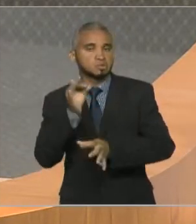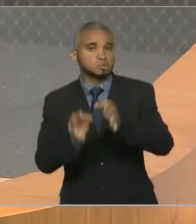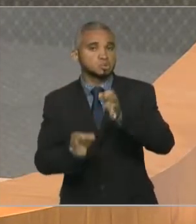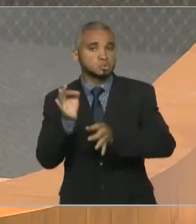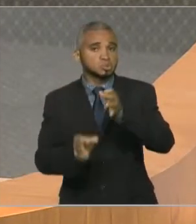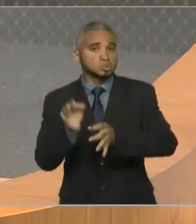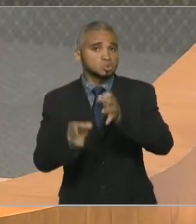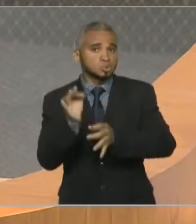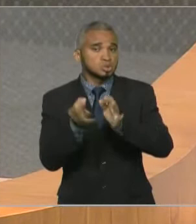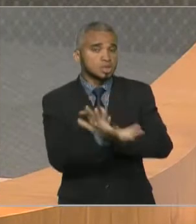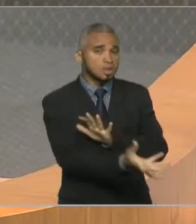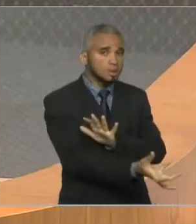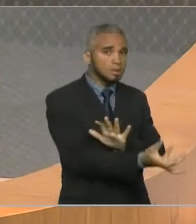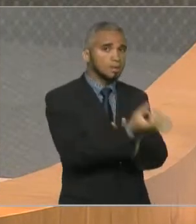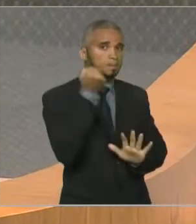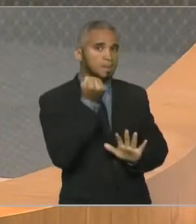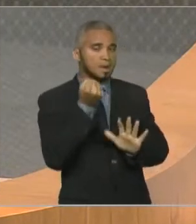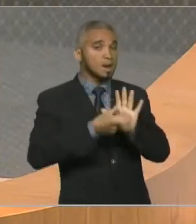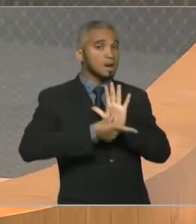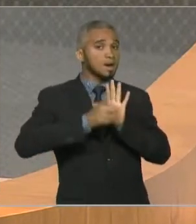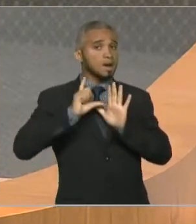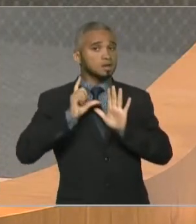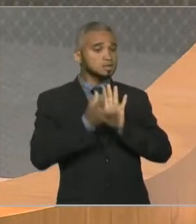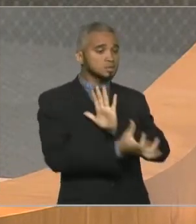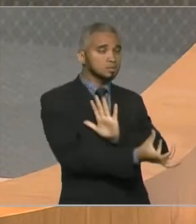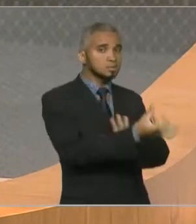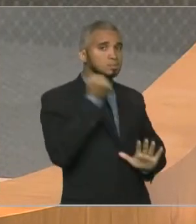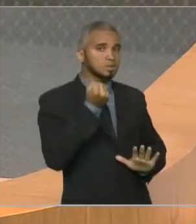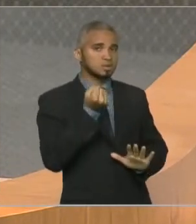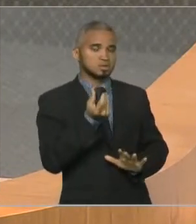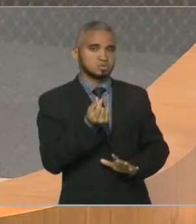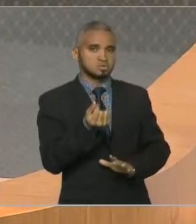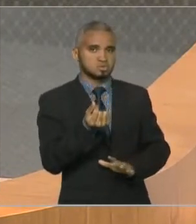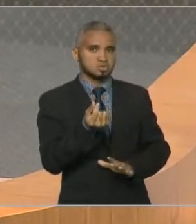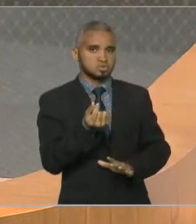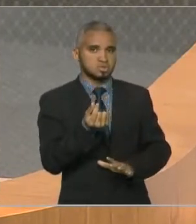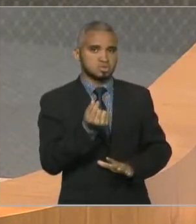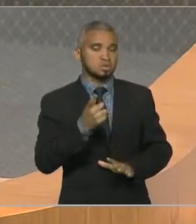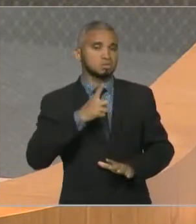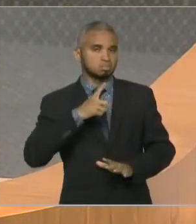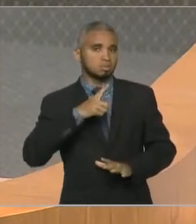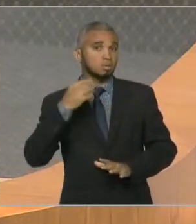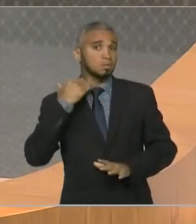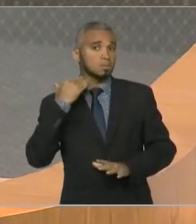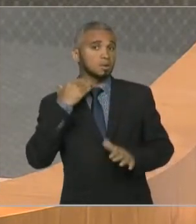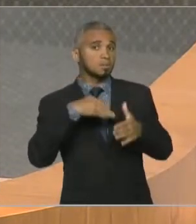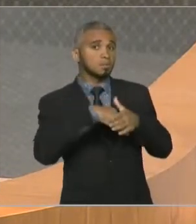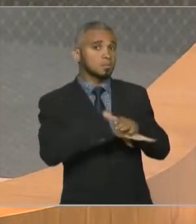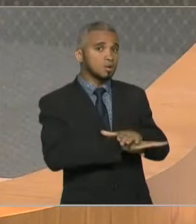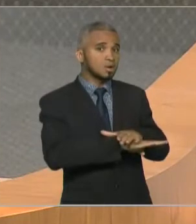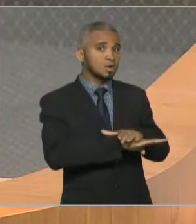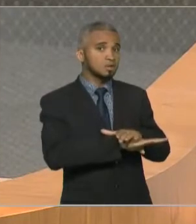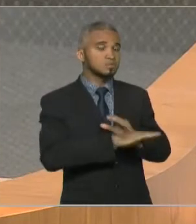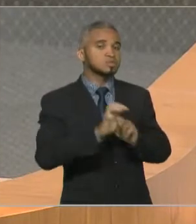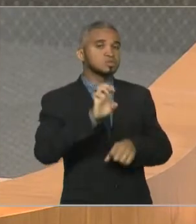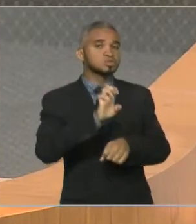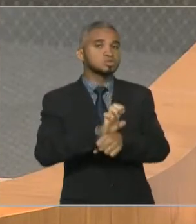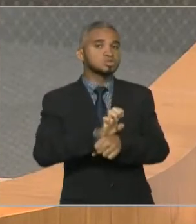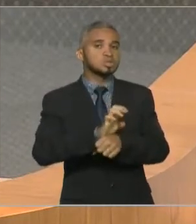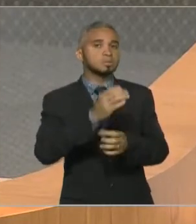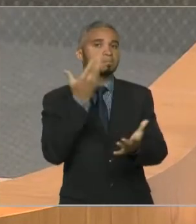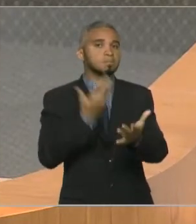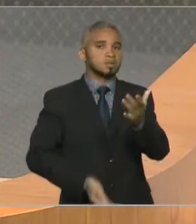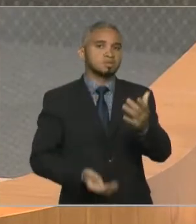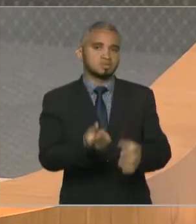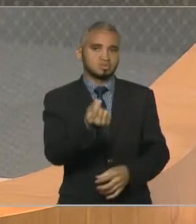resgate antecipado desse valor que estava aplicado em uma instituição financeira. O Estado já começou perdendo dinheiro